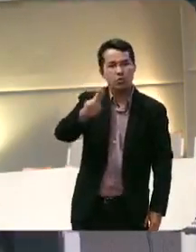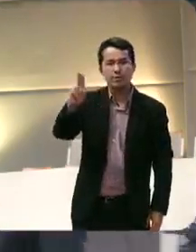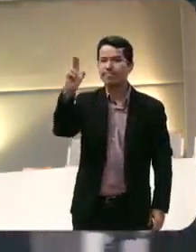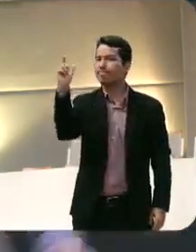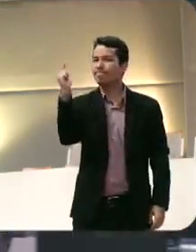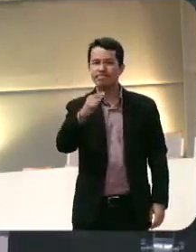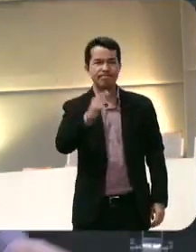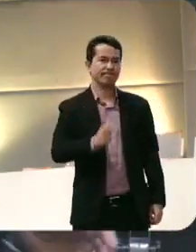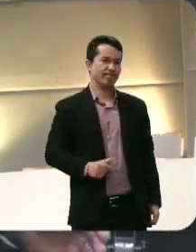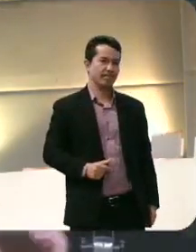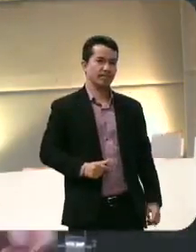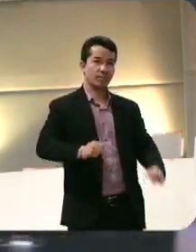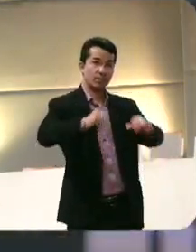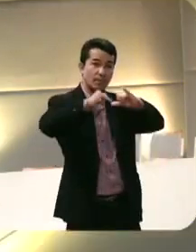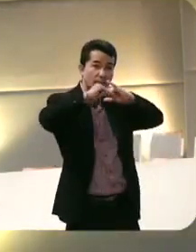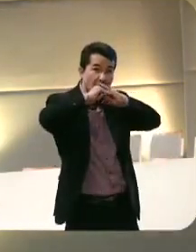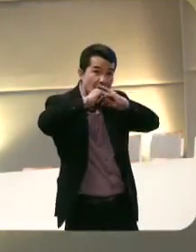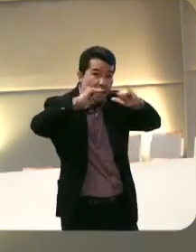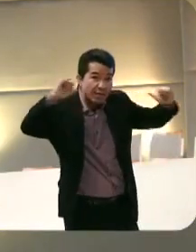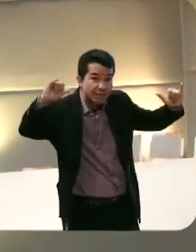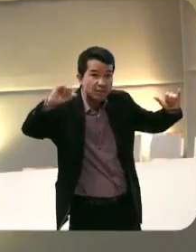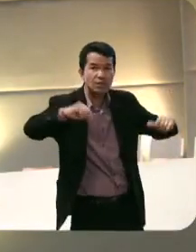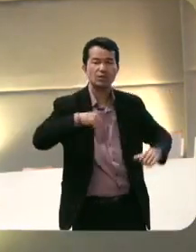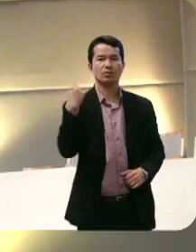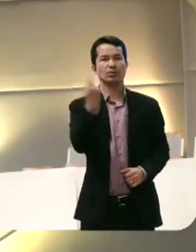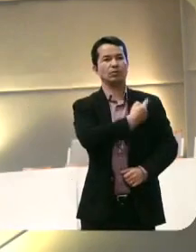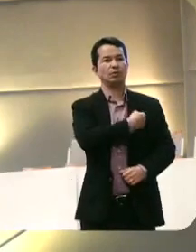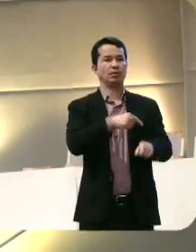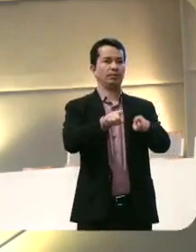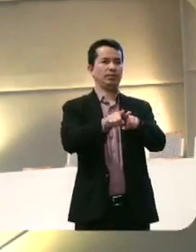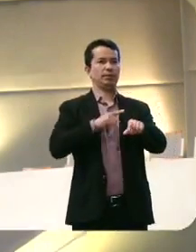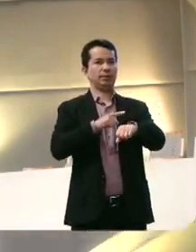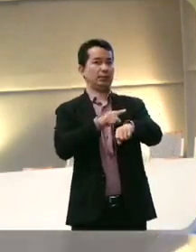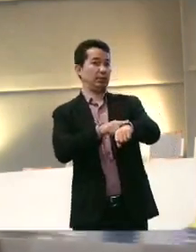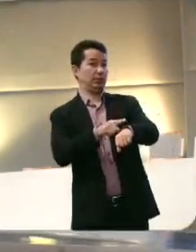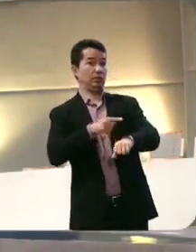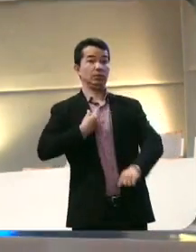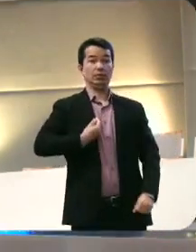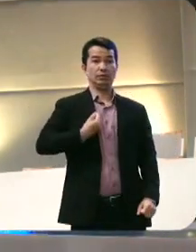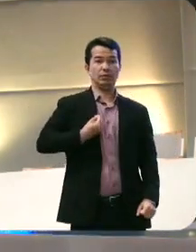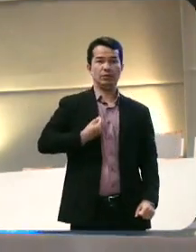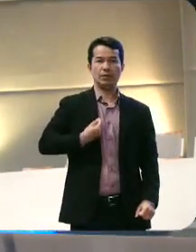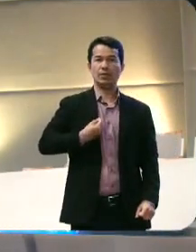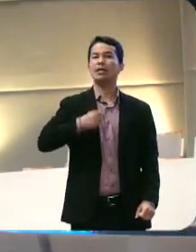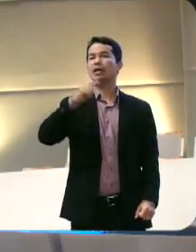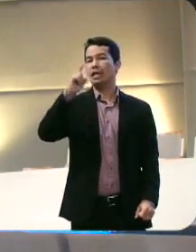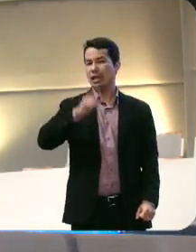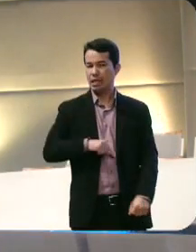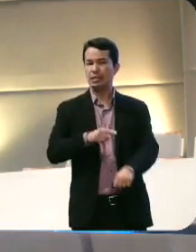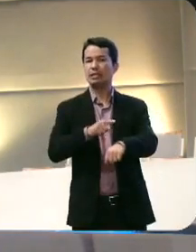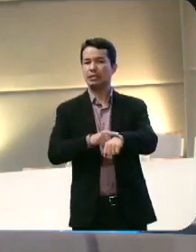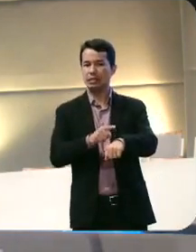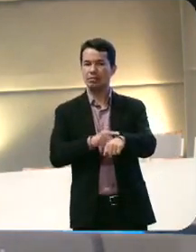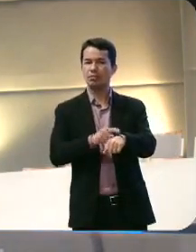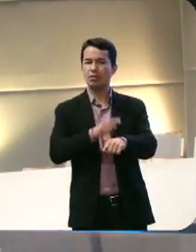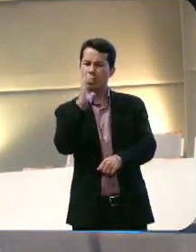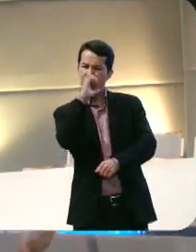Sabe, existem entregas na nossa vida que são temporárias, mas existem entregas na nossa vida que são